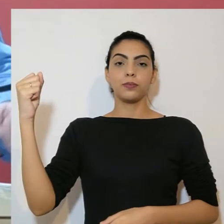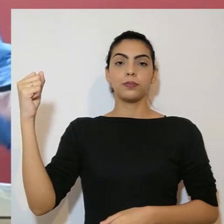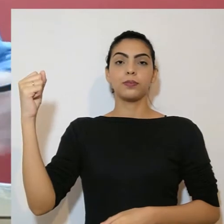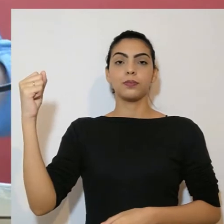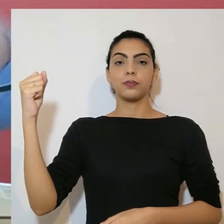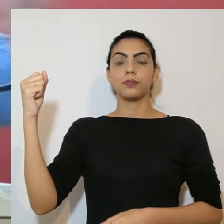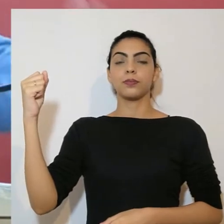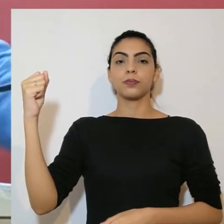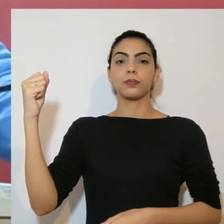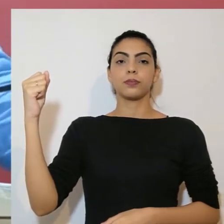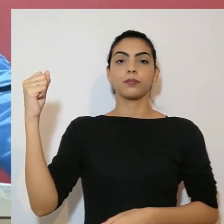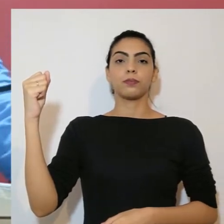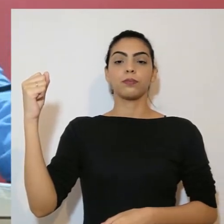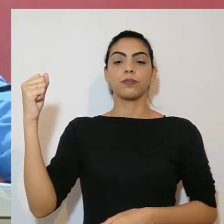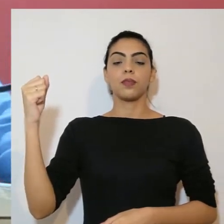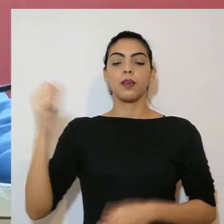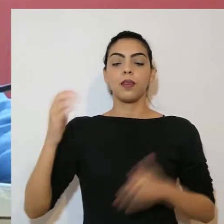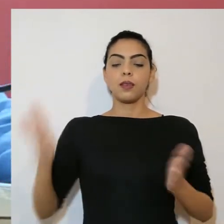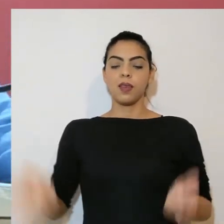Salomão, que